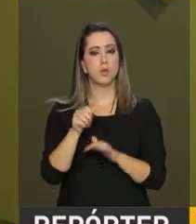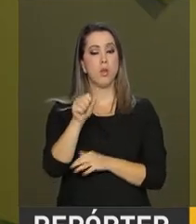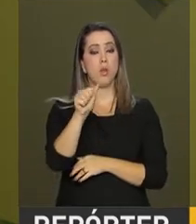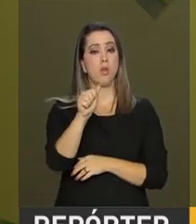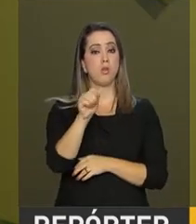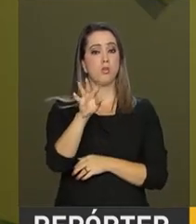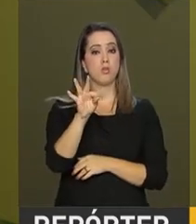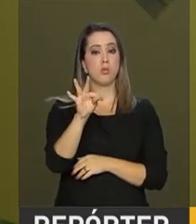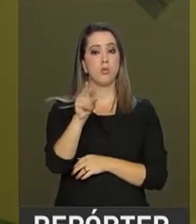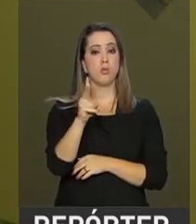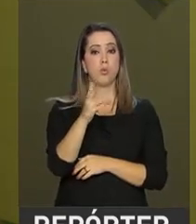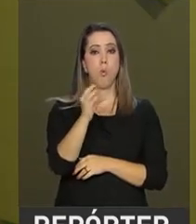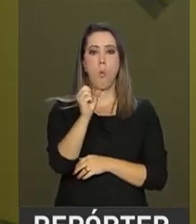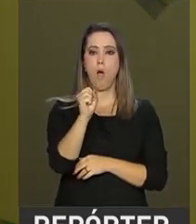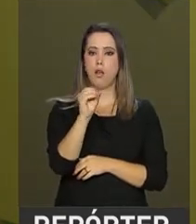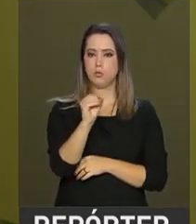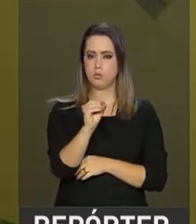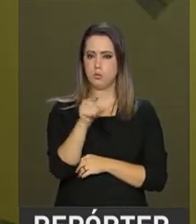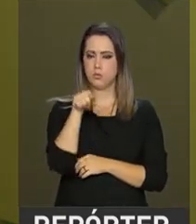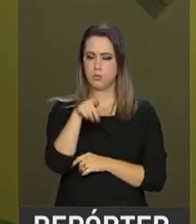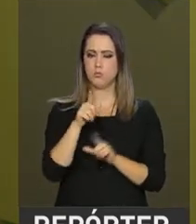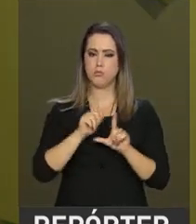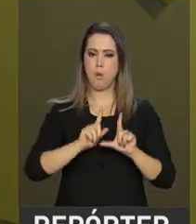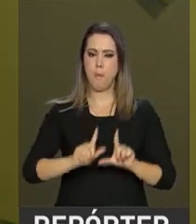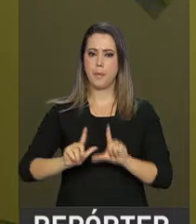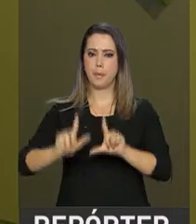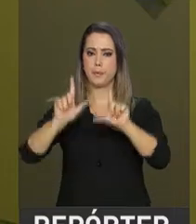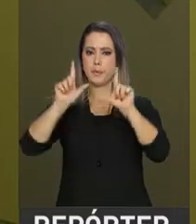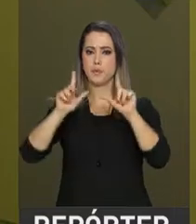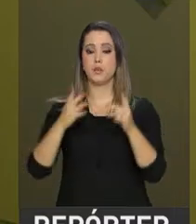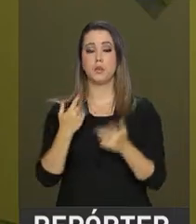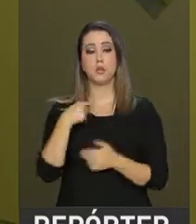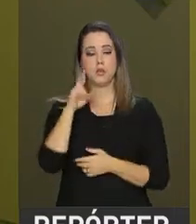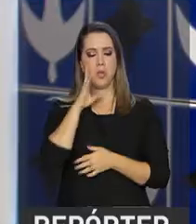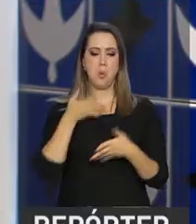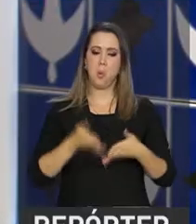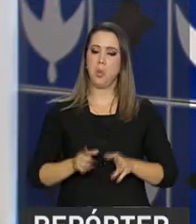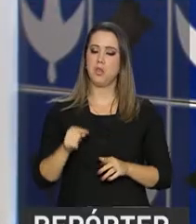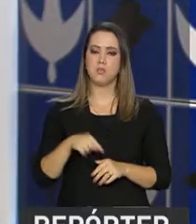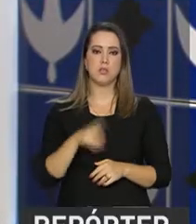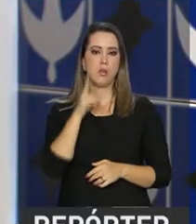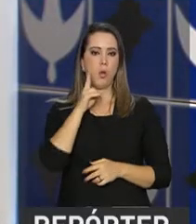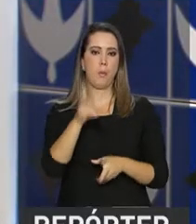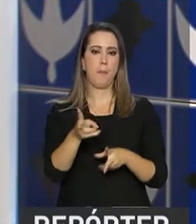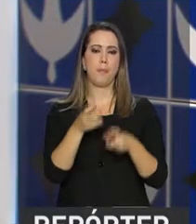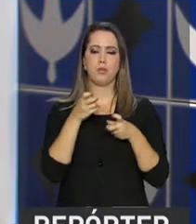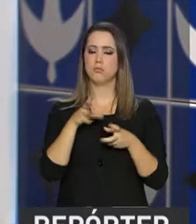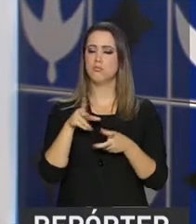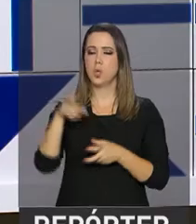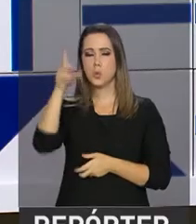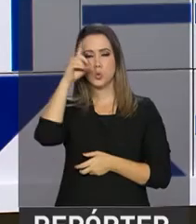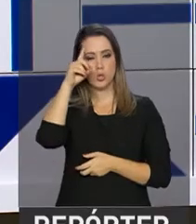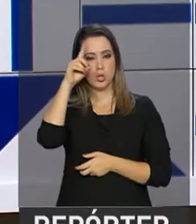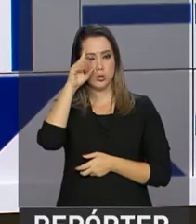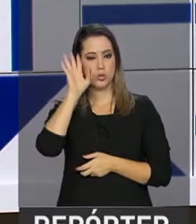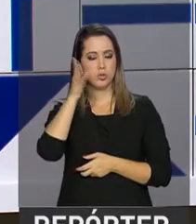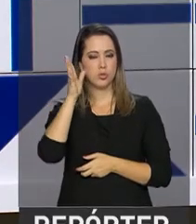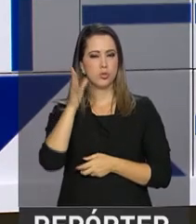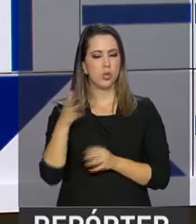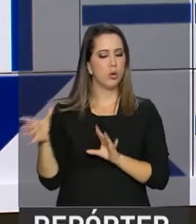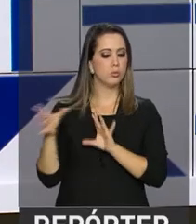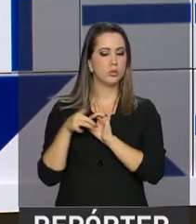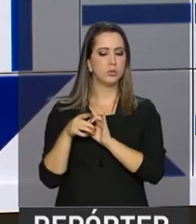na questão dos azulejos na arquitetura aqui em brasília mas se aqui então é algo que se tornou o cotidiano já tava muito